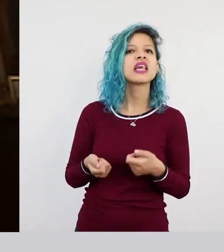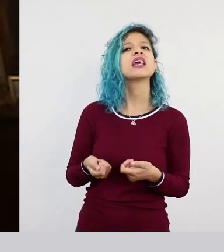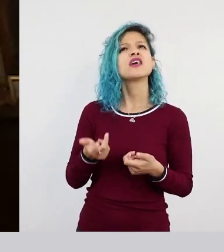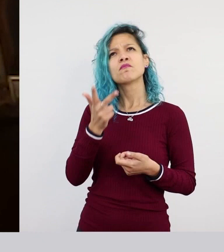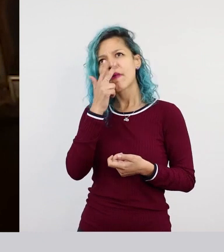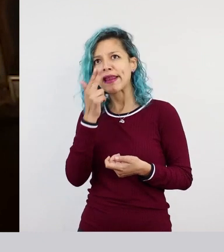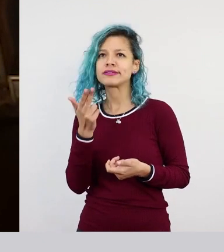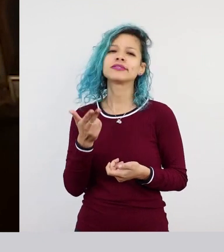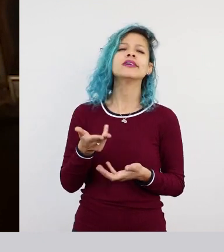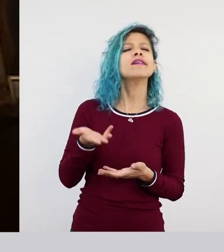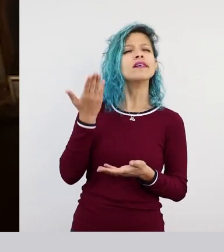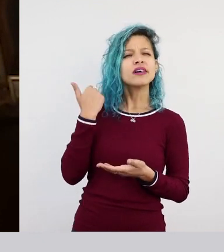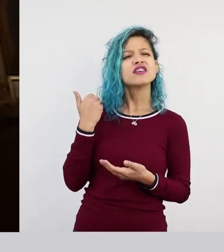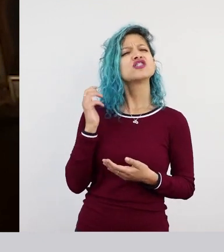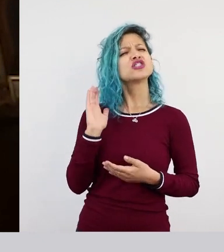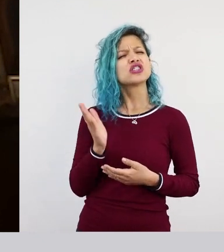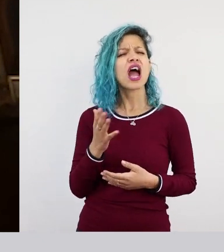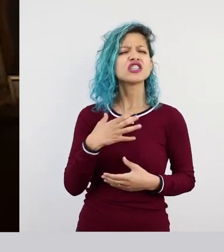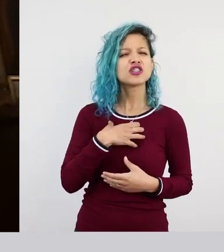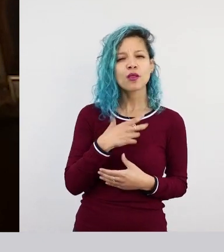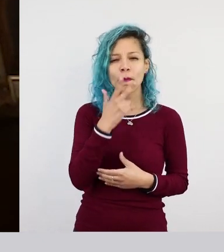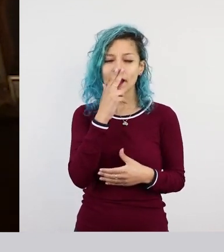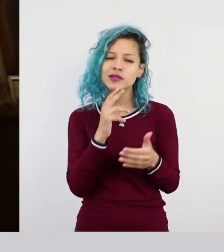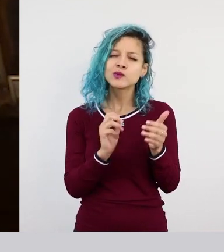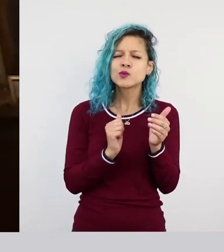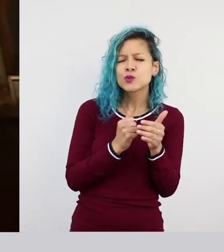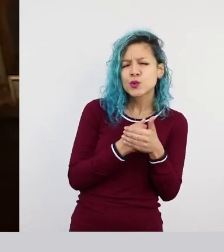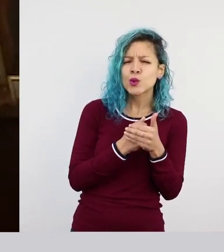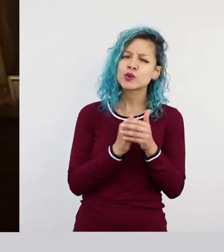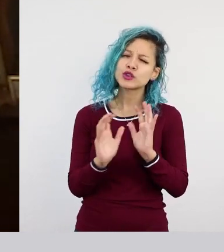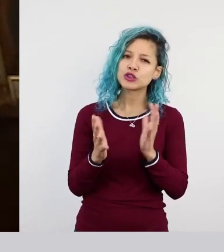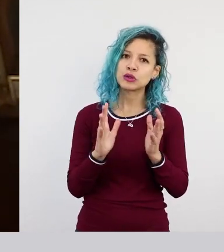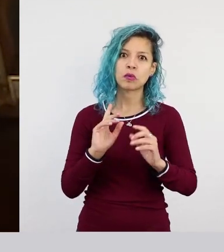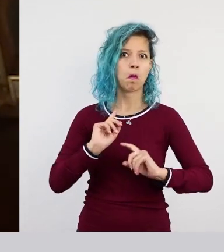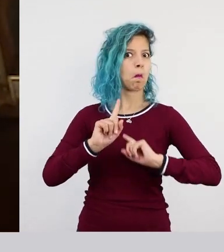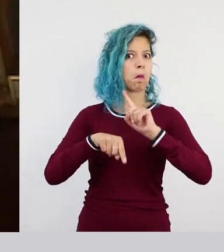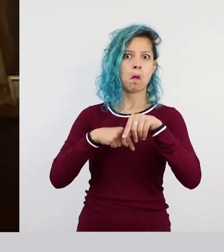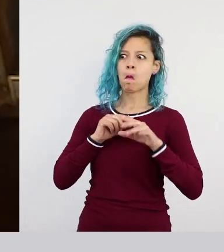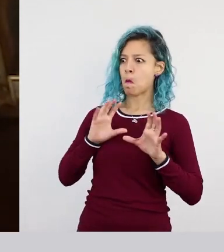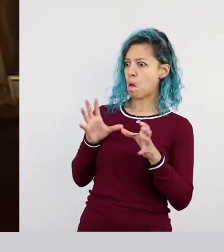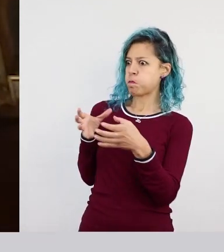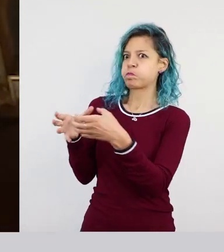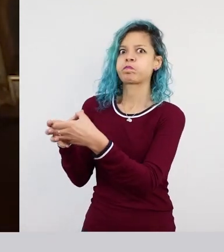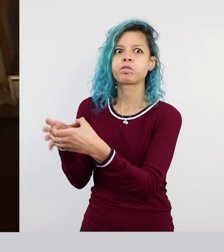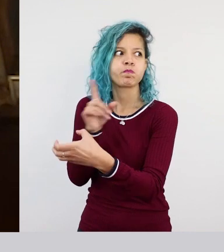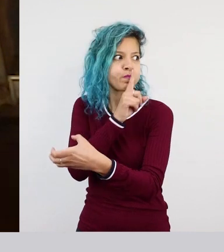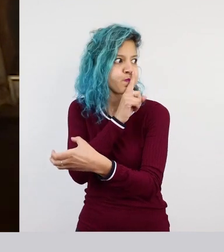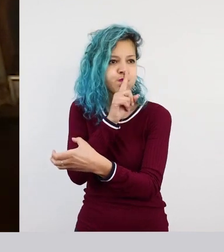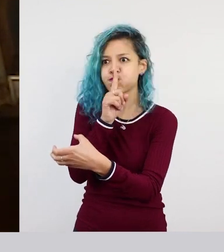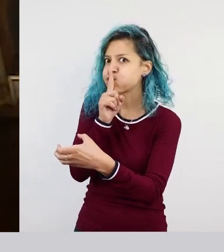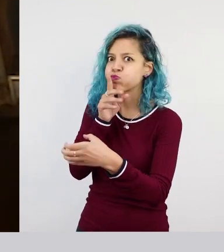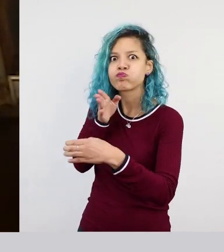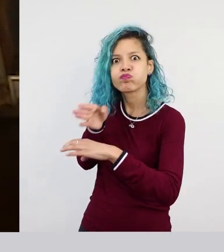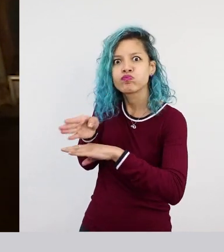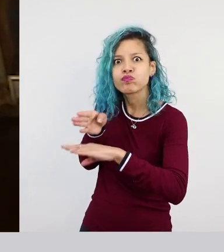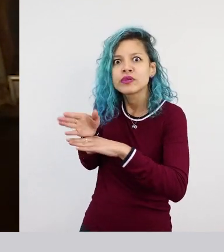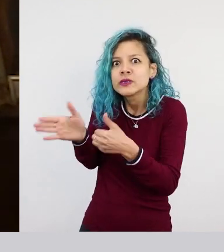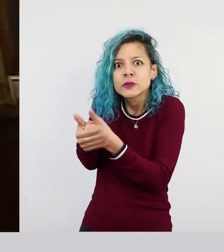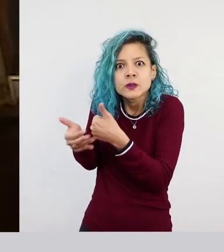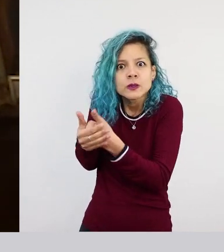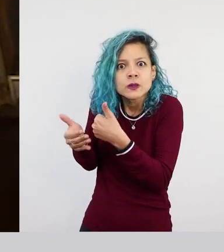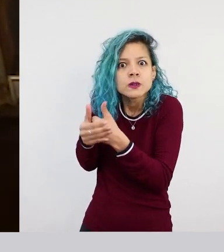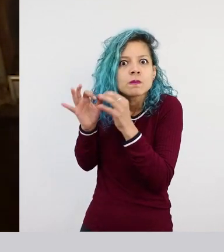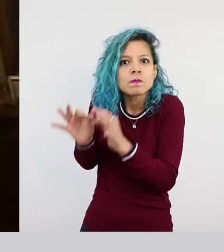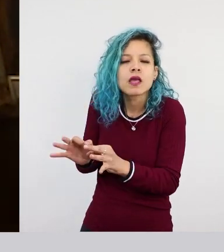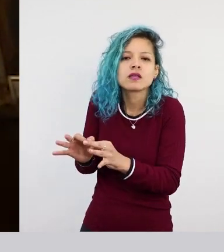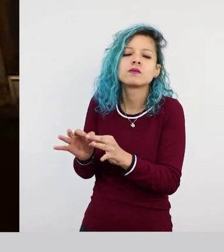meio, né? Virou aquela coisa meio, já era meio escondida, mas aí virou meio gueto mesmo,